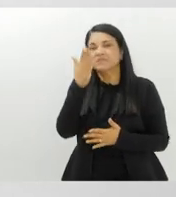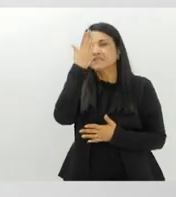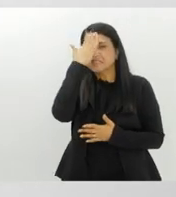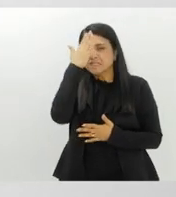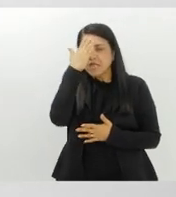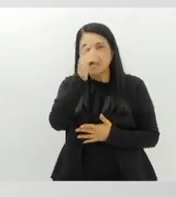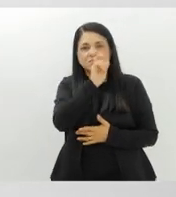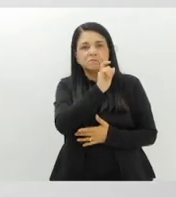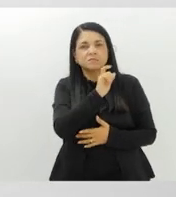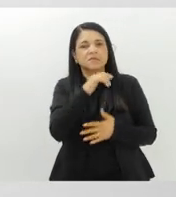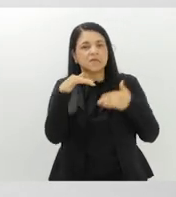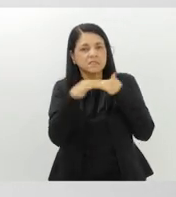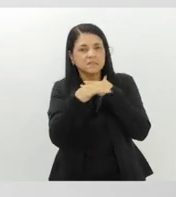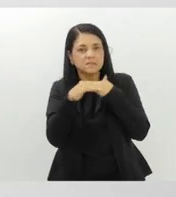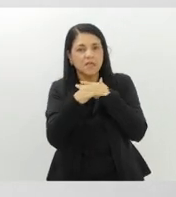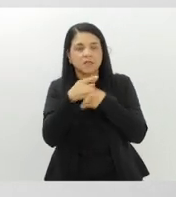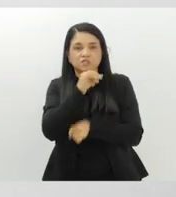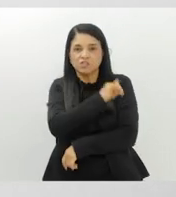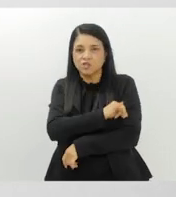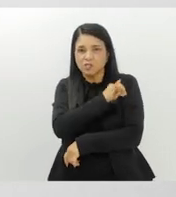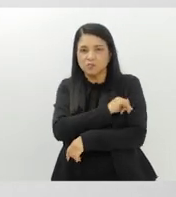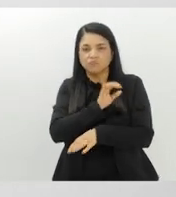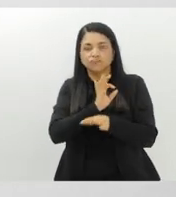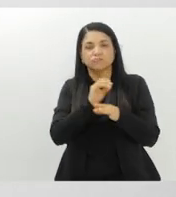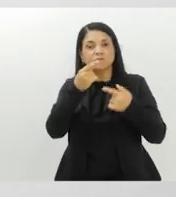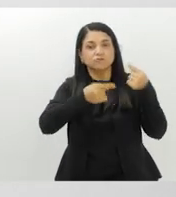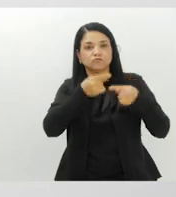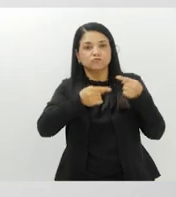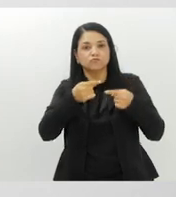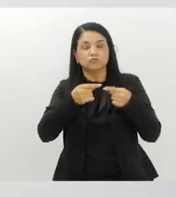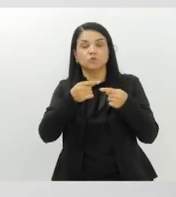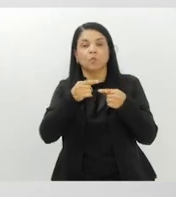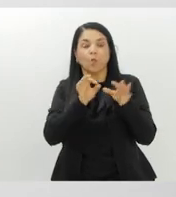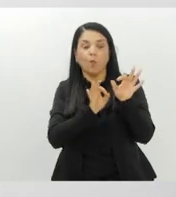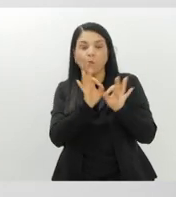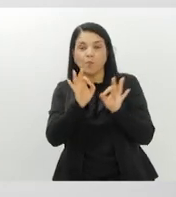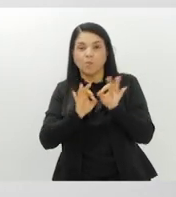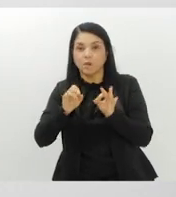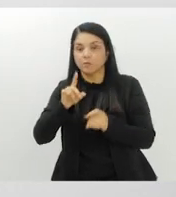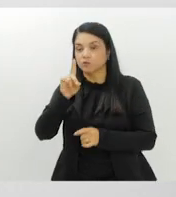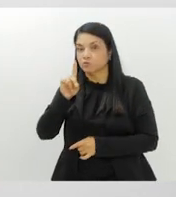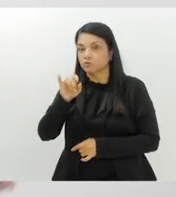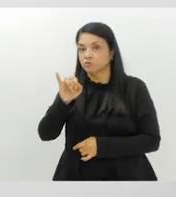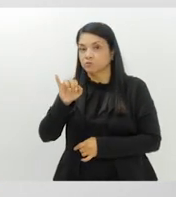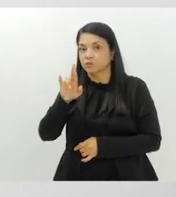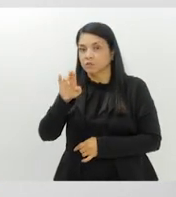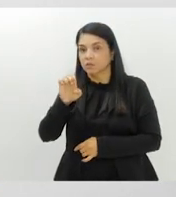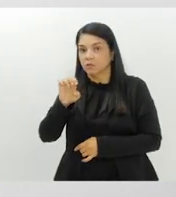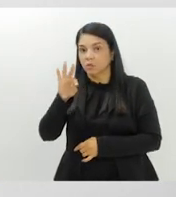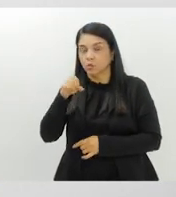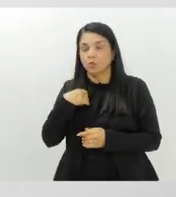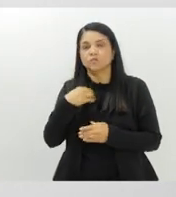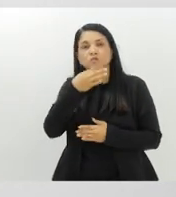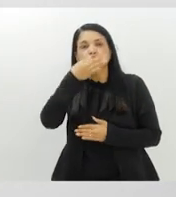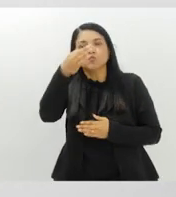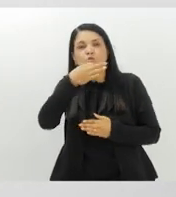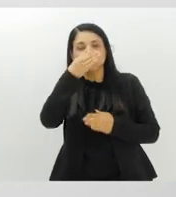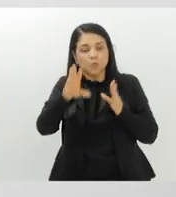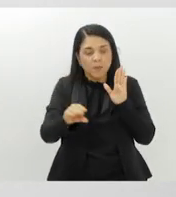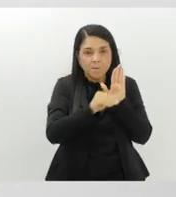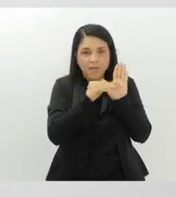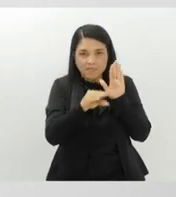Janeiro estava discutindo seu plano diretor. E a gente sugeriu emendas ao plano diretor para que os